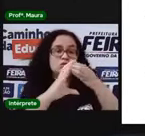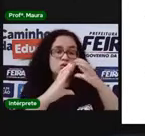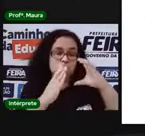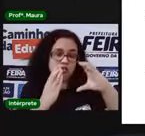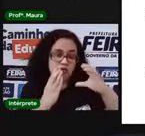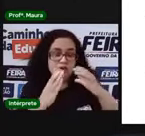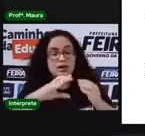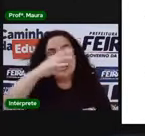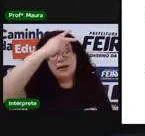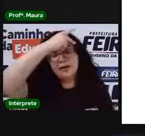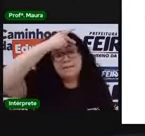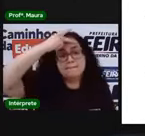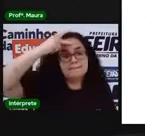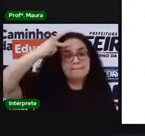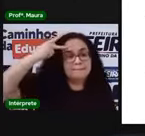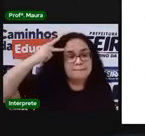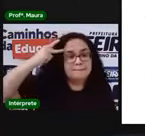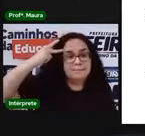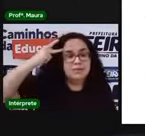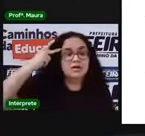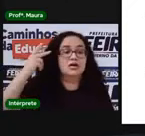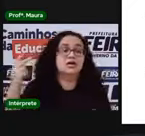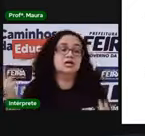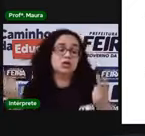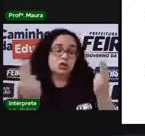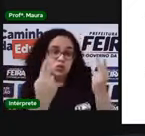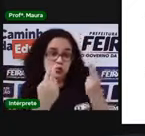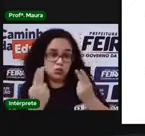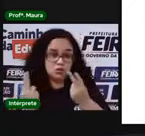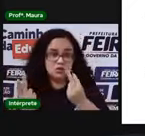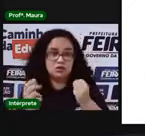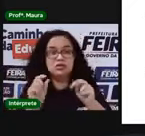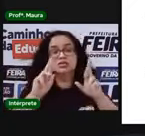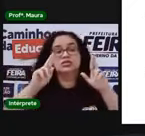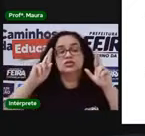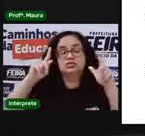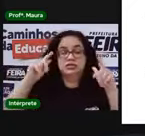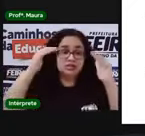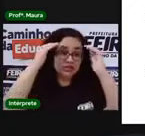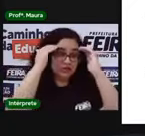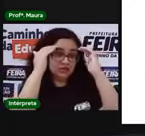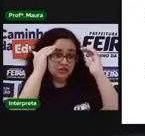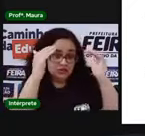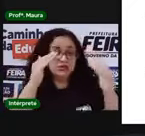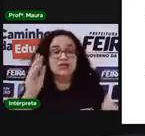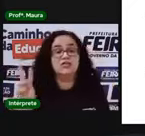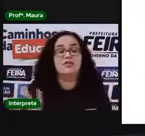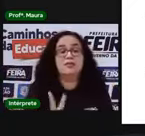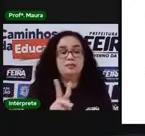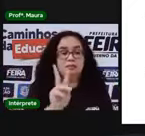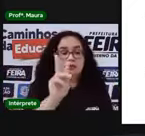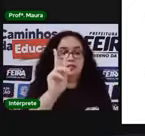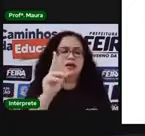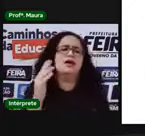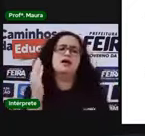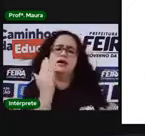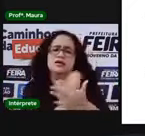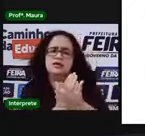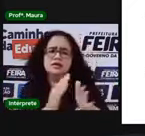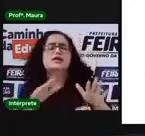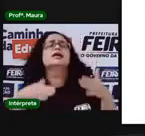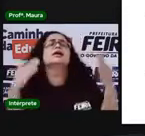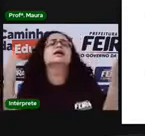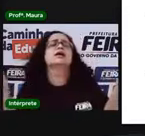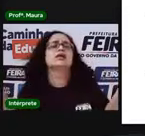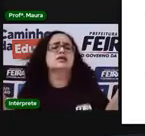além das pessoas que são os chamados iguais, né? Então, a diferença foi respeitada, valorizada, contemplada. A aula terminou e